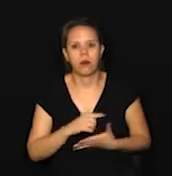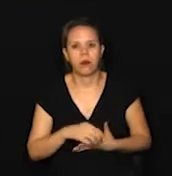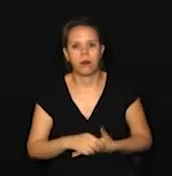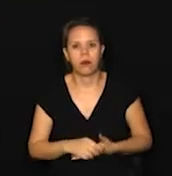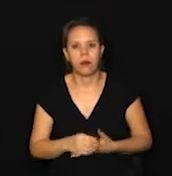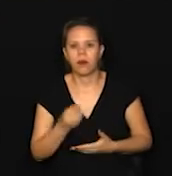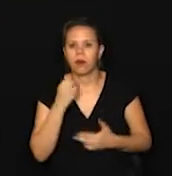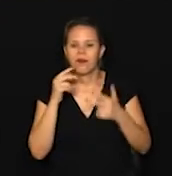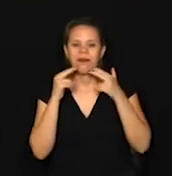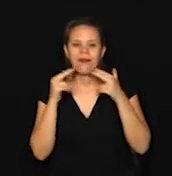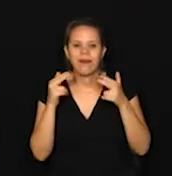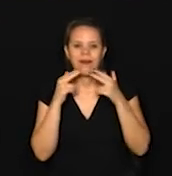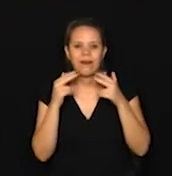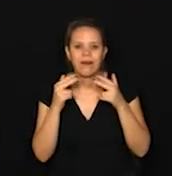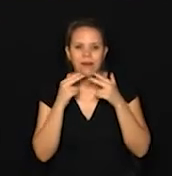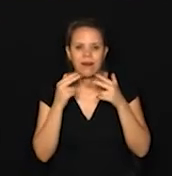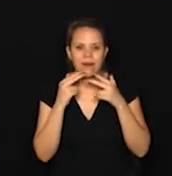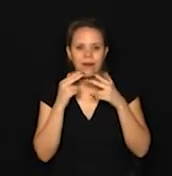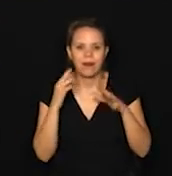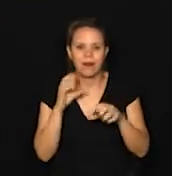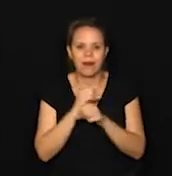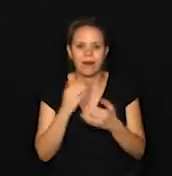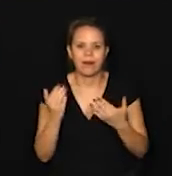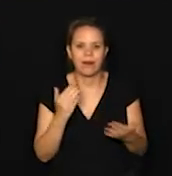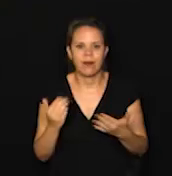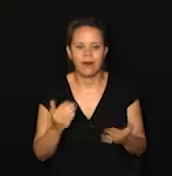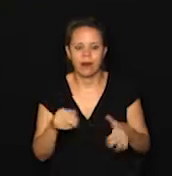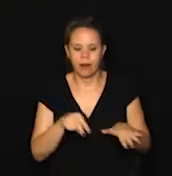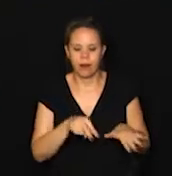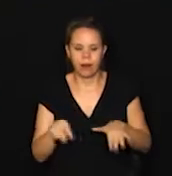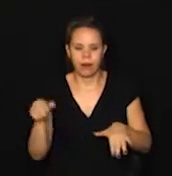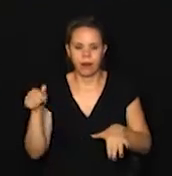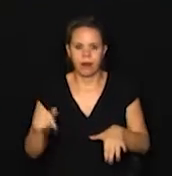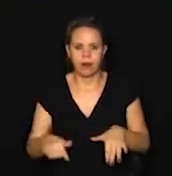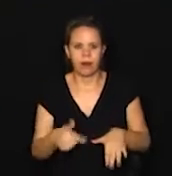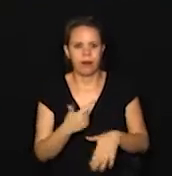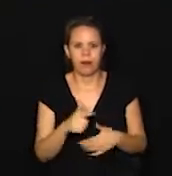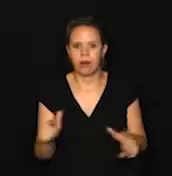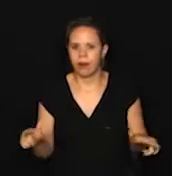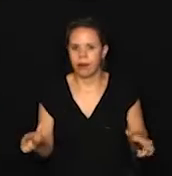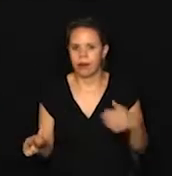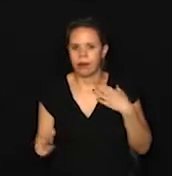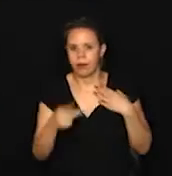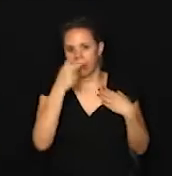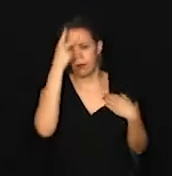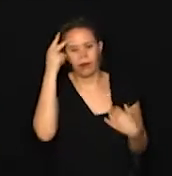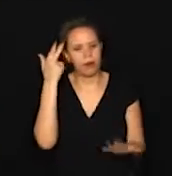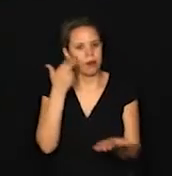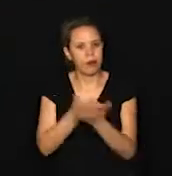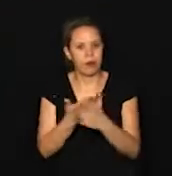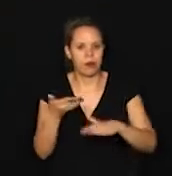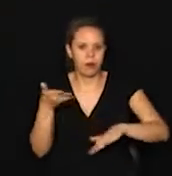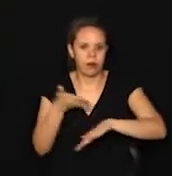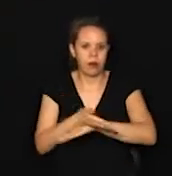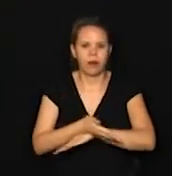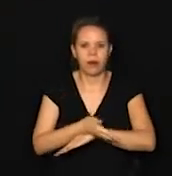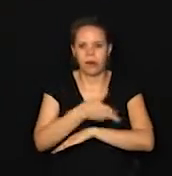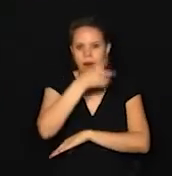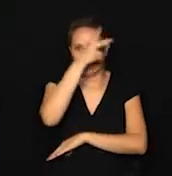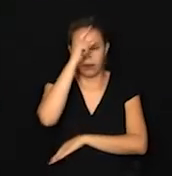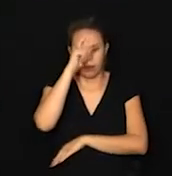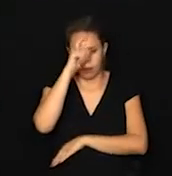uma boa notícia. Por quê? Porque nesta semana não houve nenhuma internação na rede